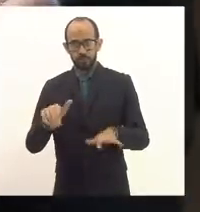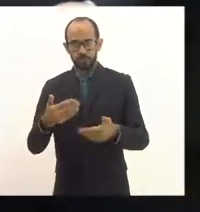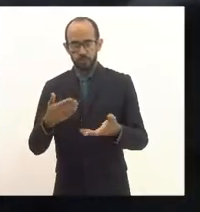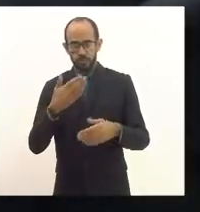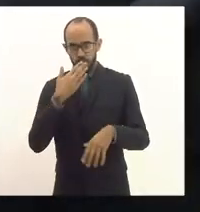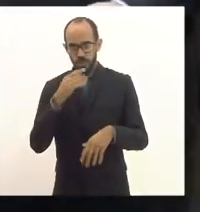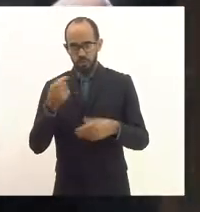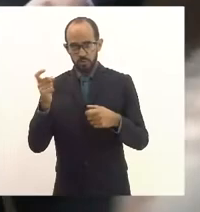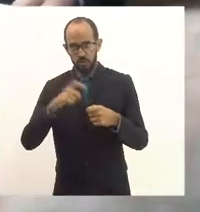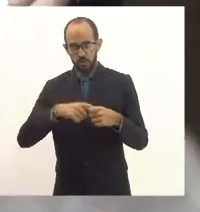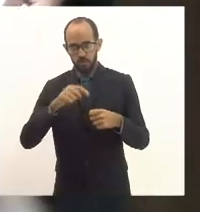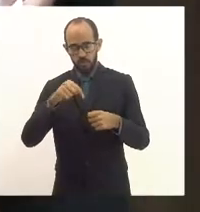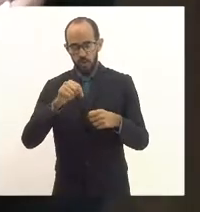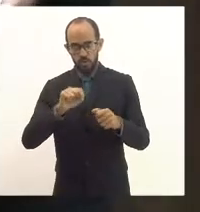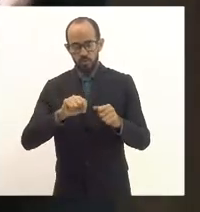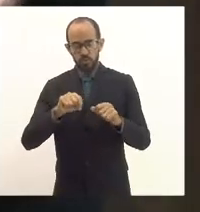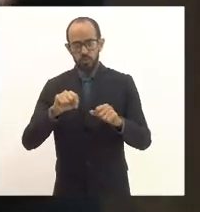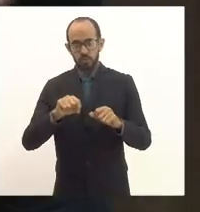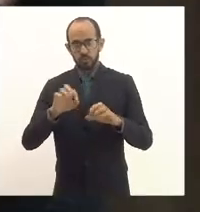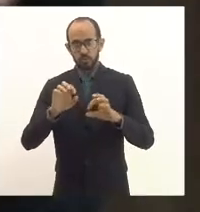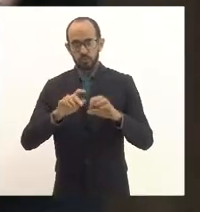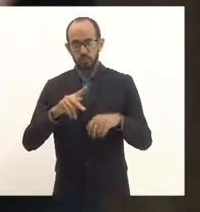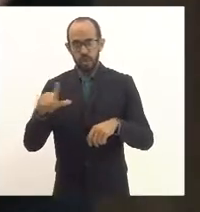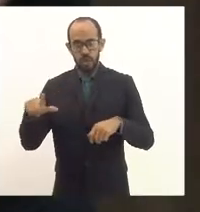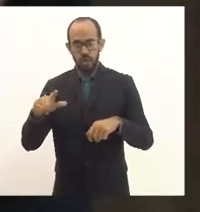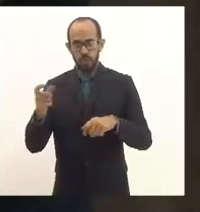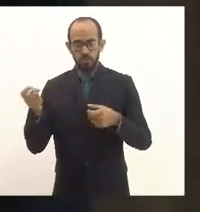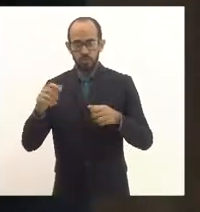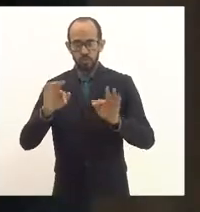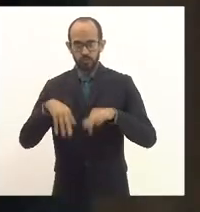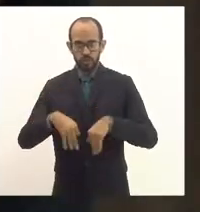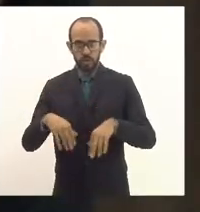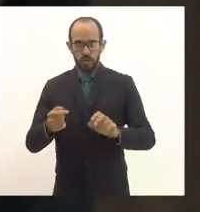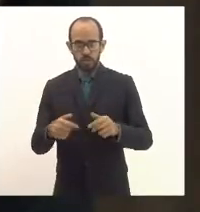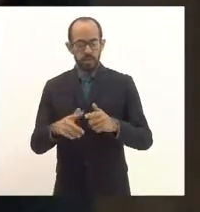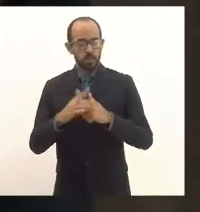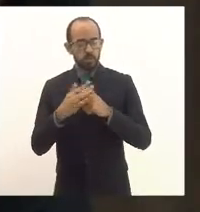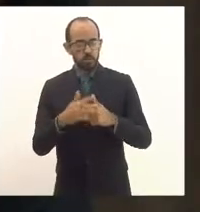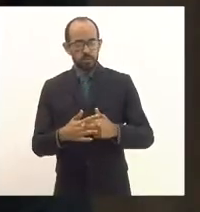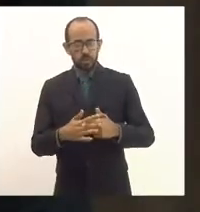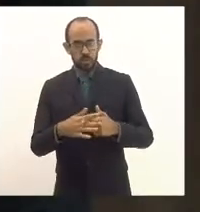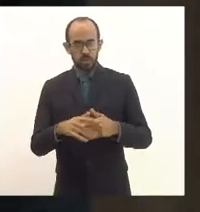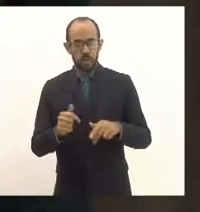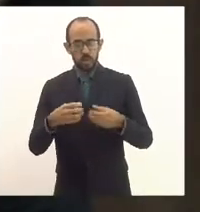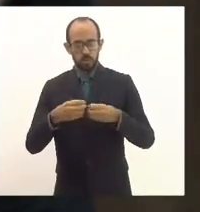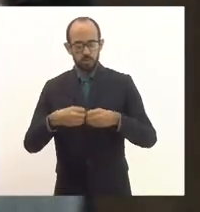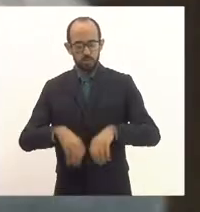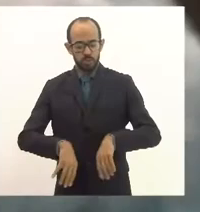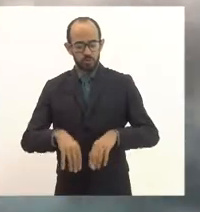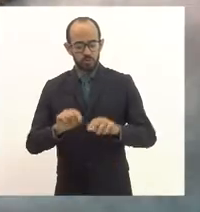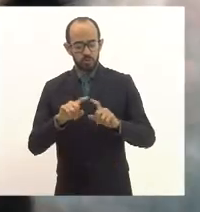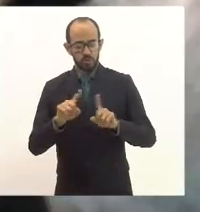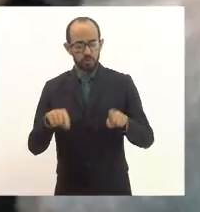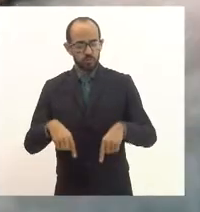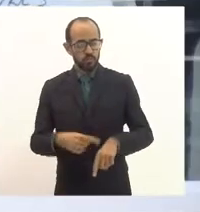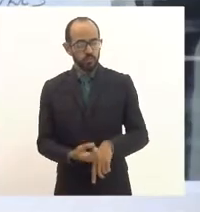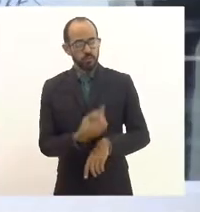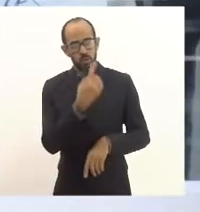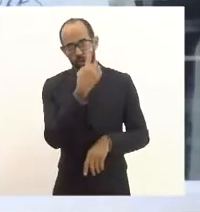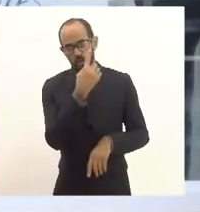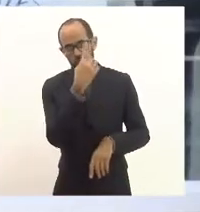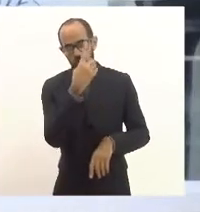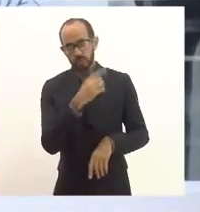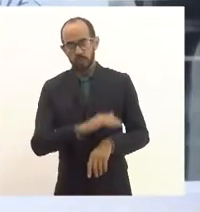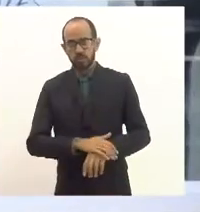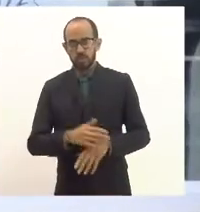trazer o projeto na pauta para a gente finalizar com isso e reparar o dano para esses funcionários que tanto